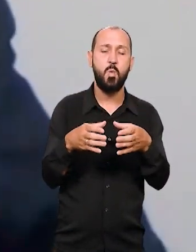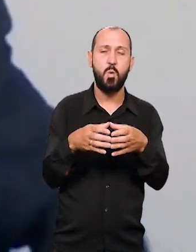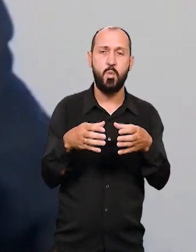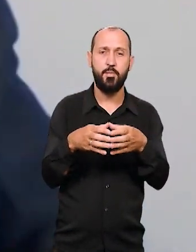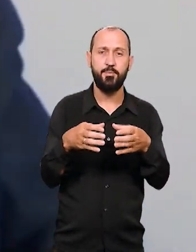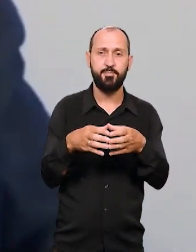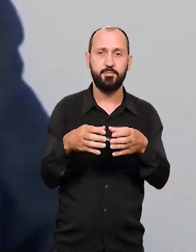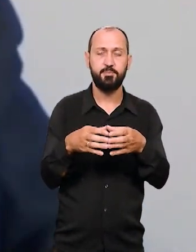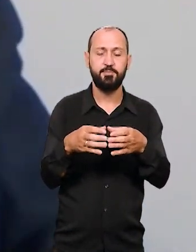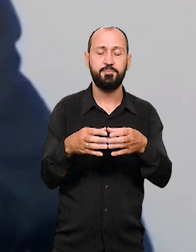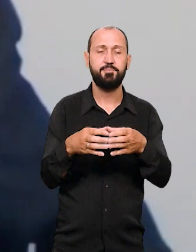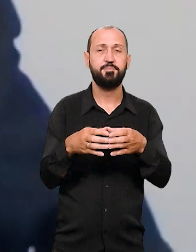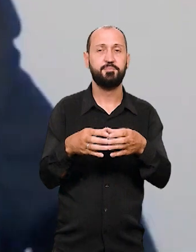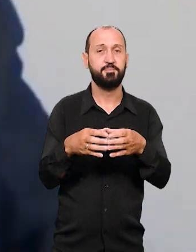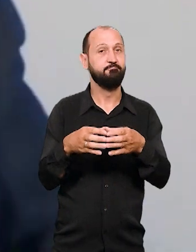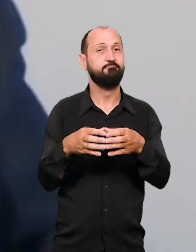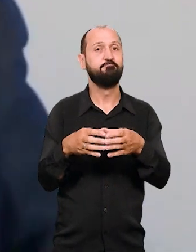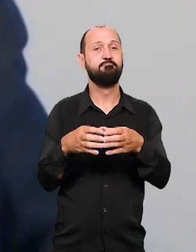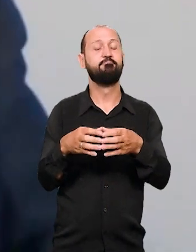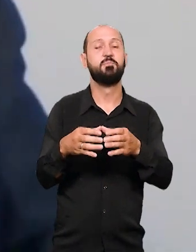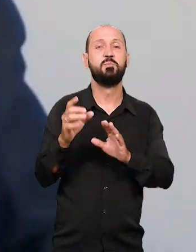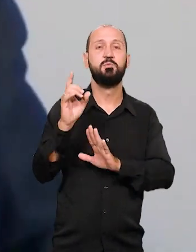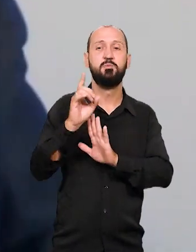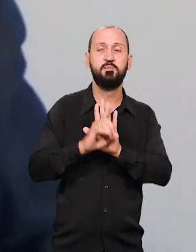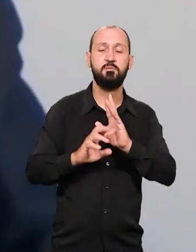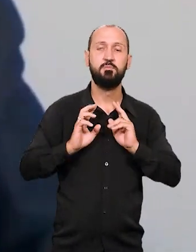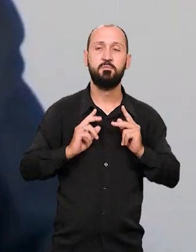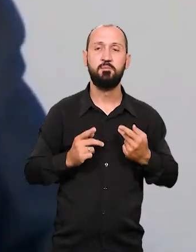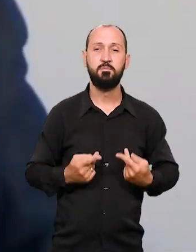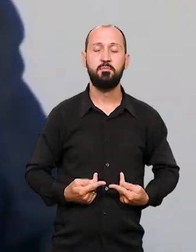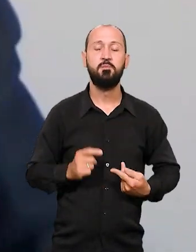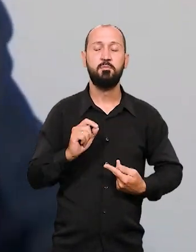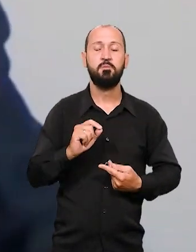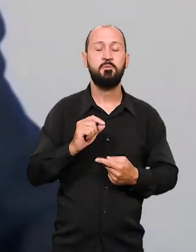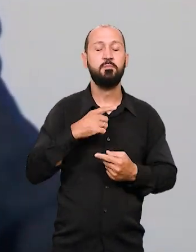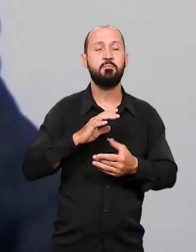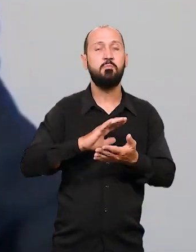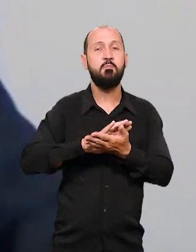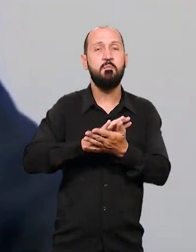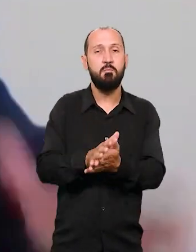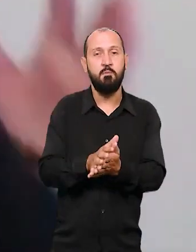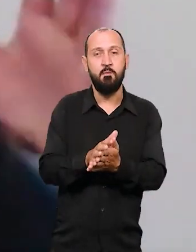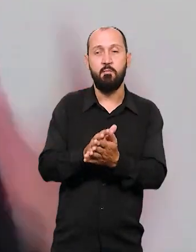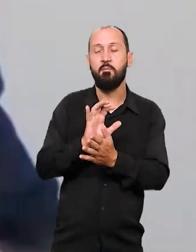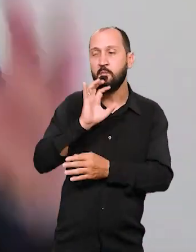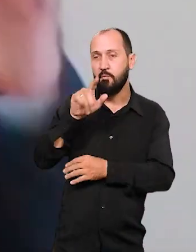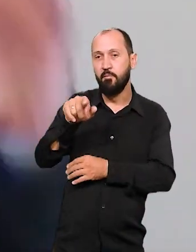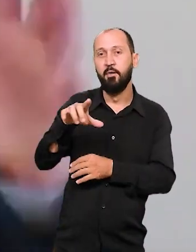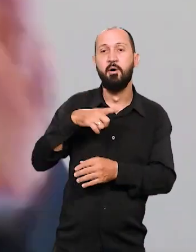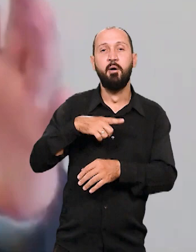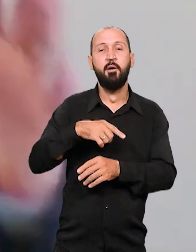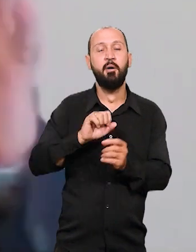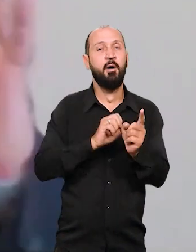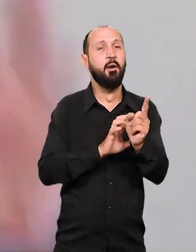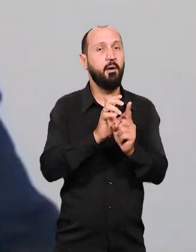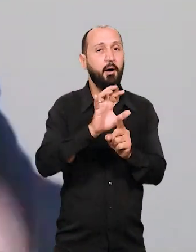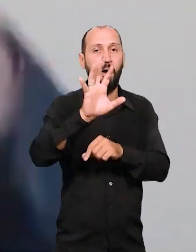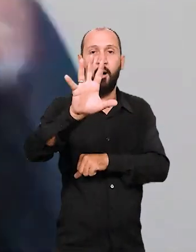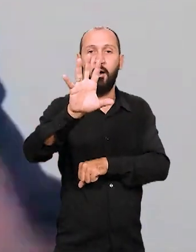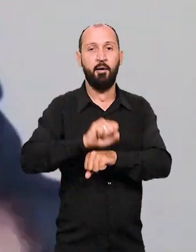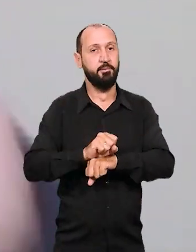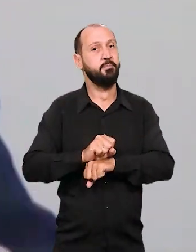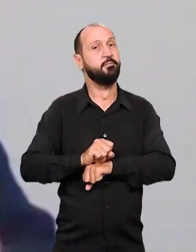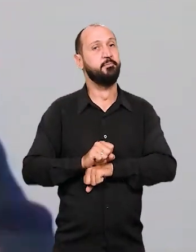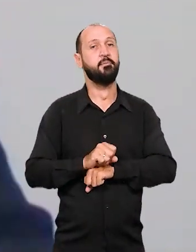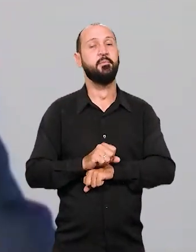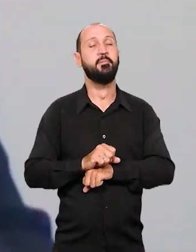protege esse grupo de pessoas, né, e os seus direitos humanos, e que define o crime de discriminação aos portadores do vírus